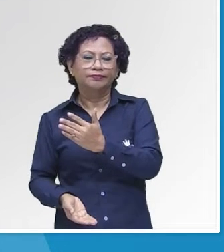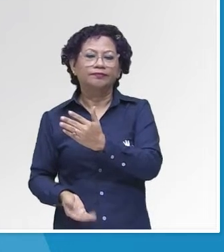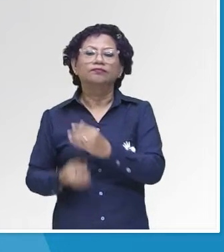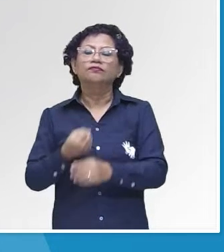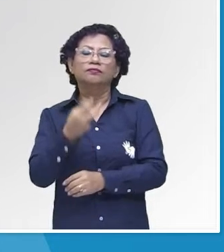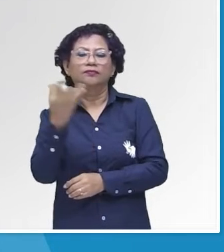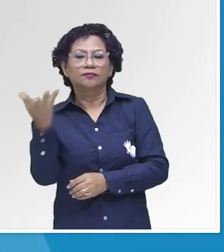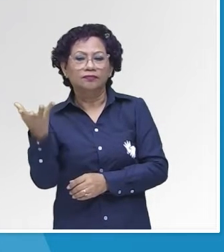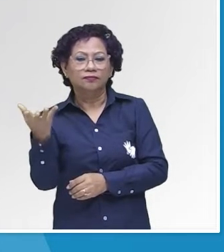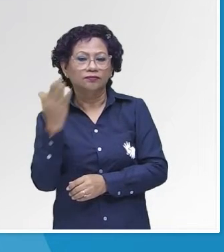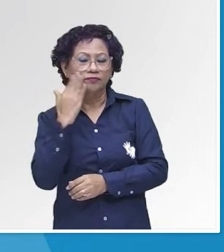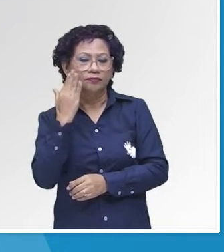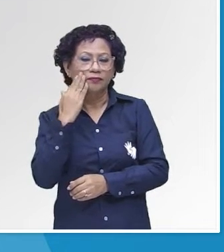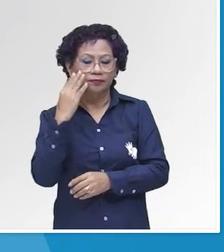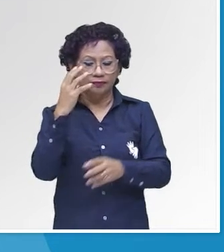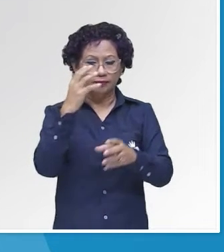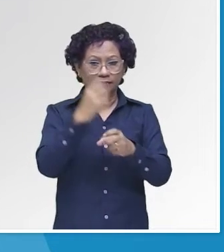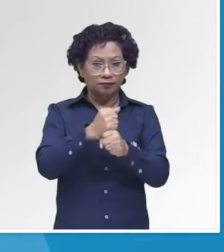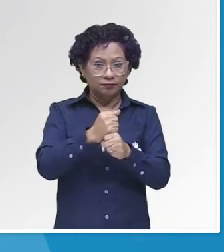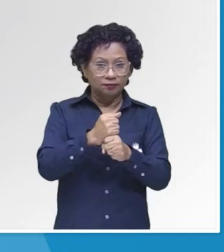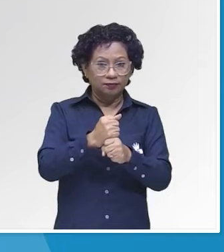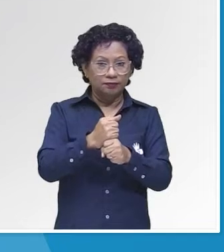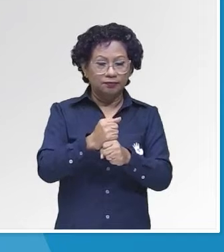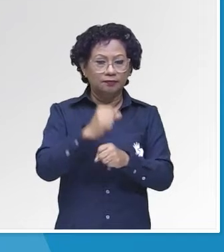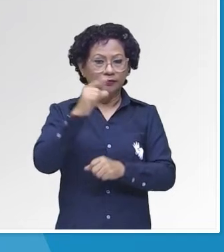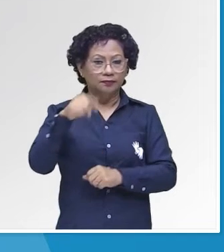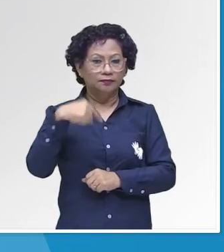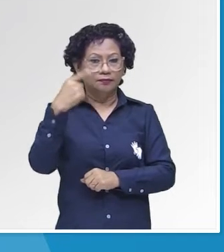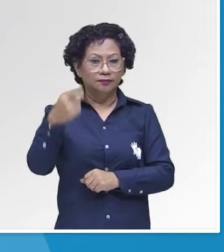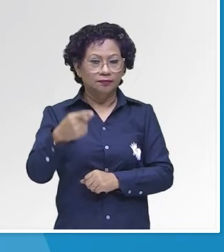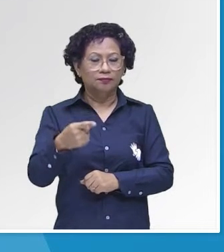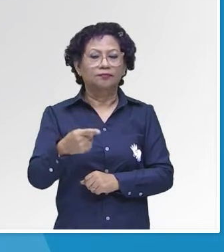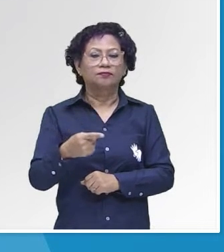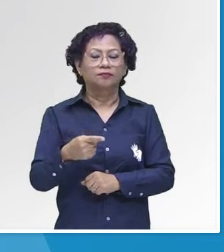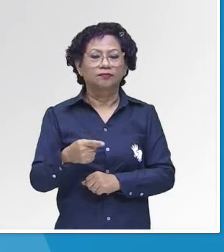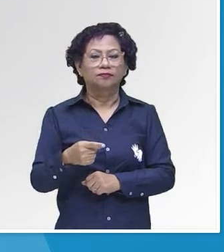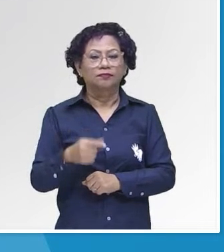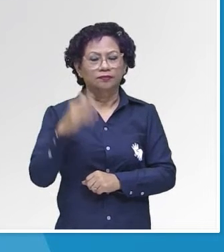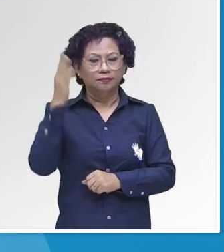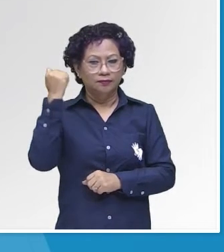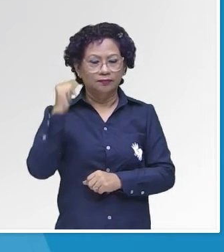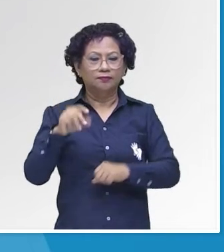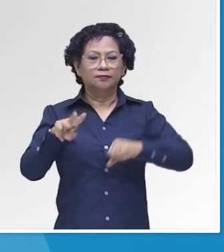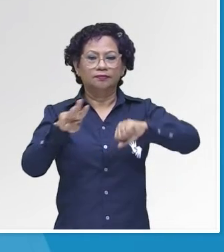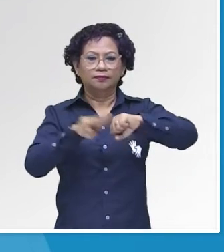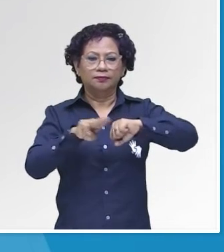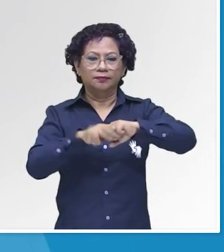depois calcular a média, tá bom? Então, olha só, a gente tem gols aqui.